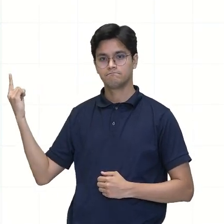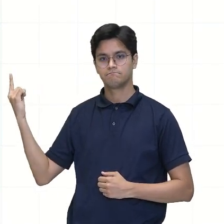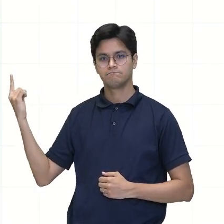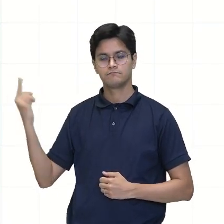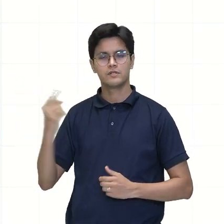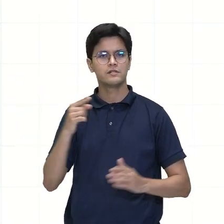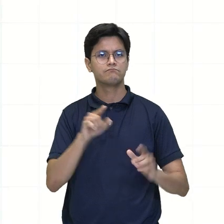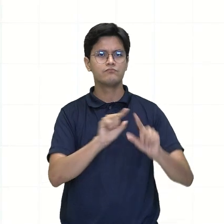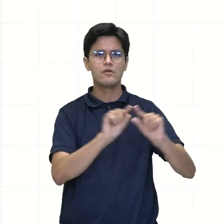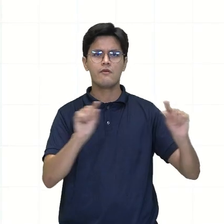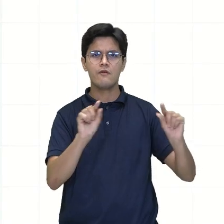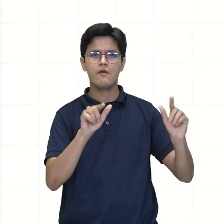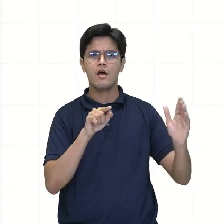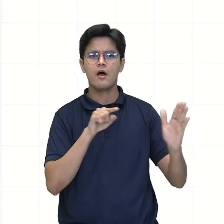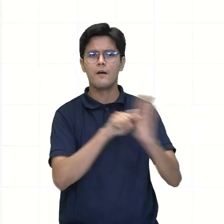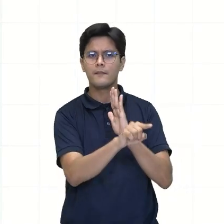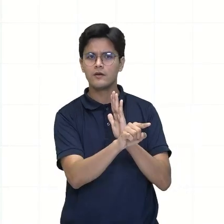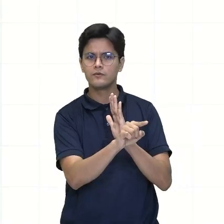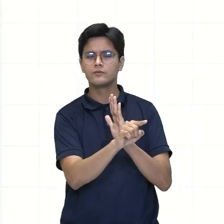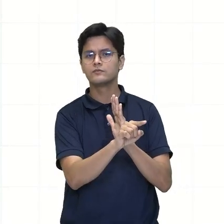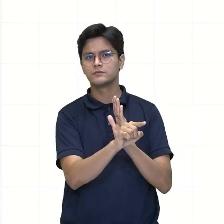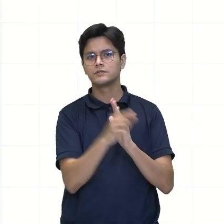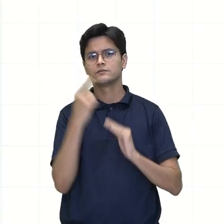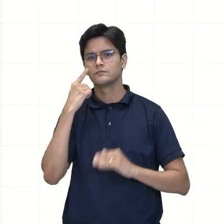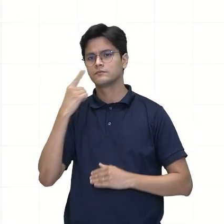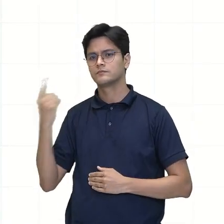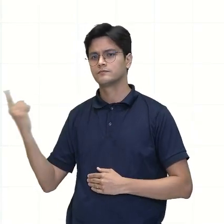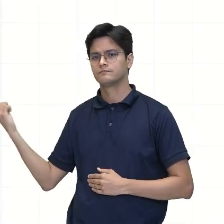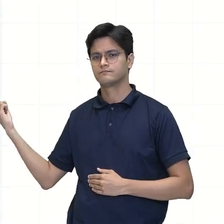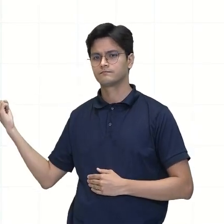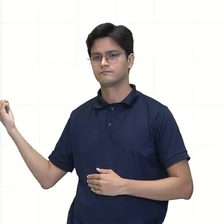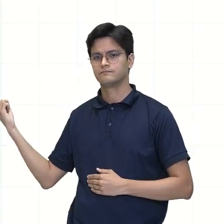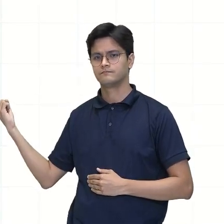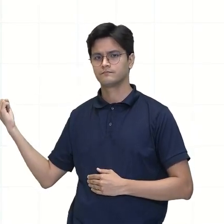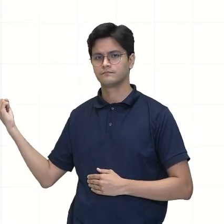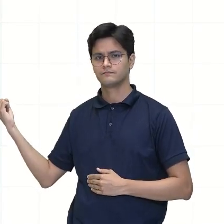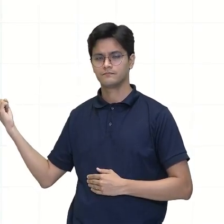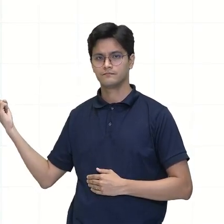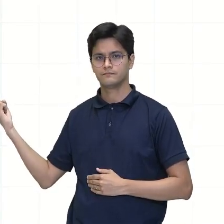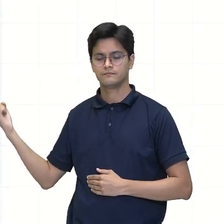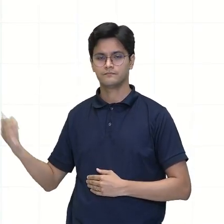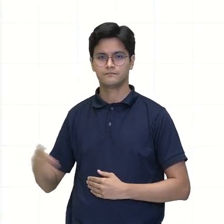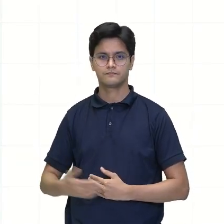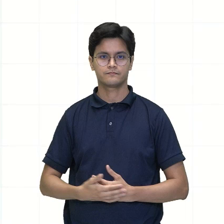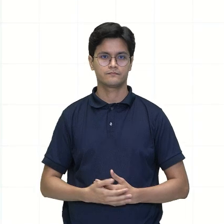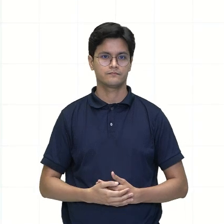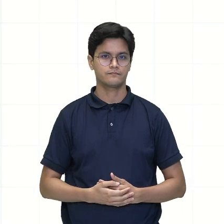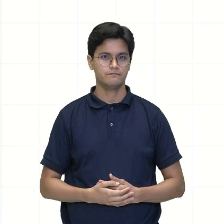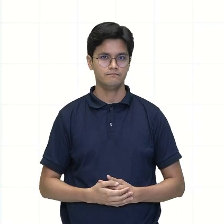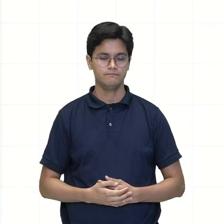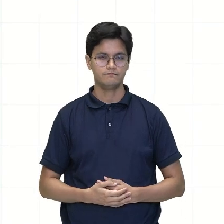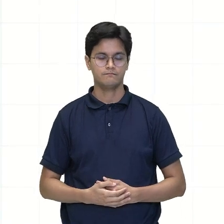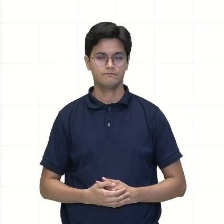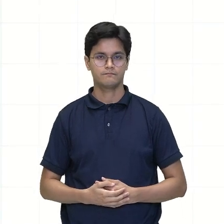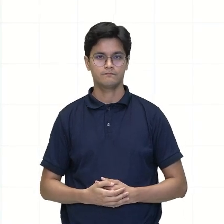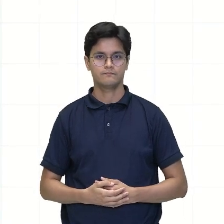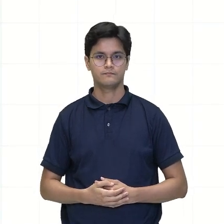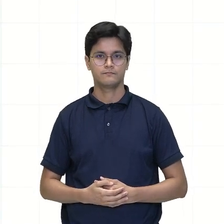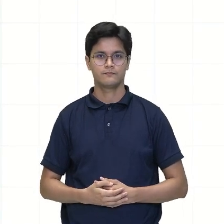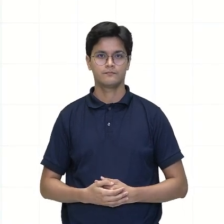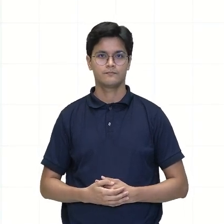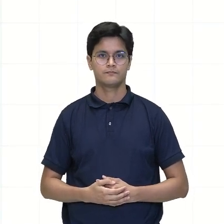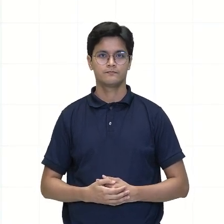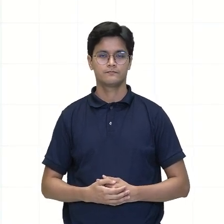pergunta: What's he doing? What's he doing? Ou what's he doing? Ok? O que